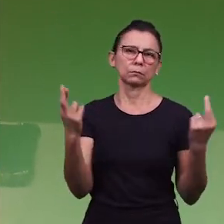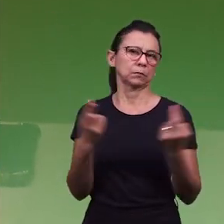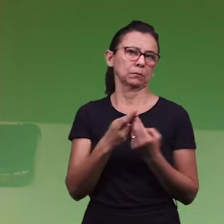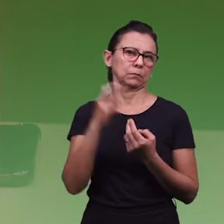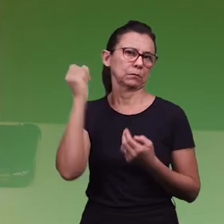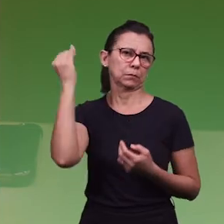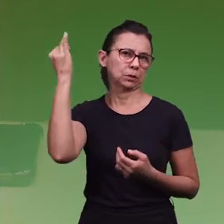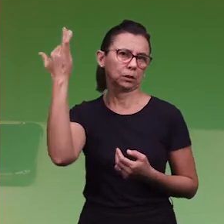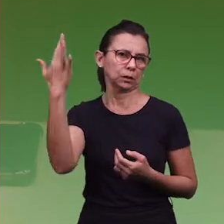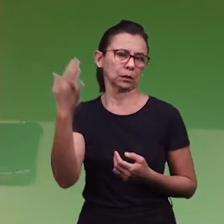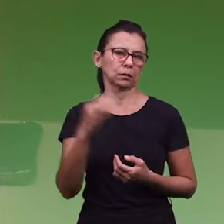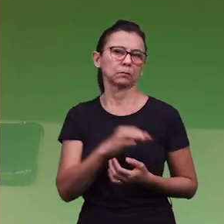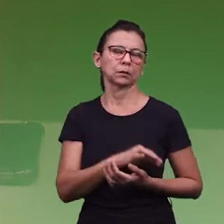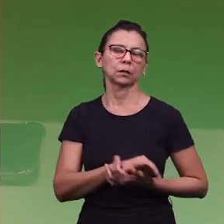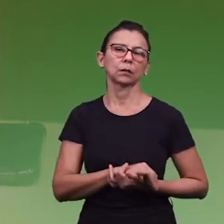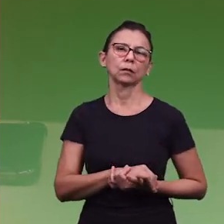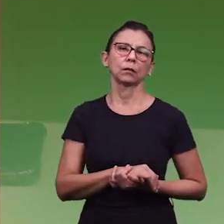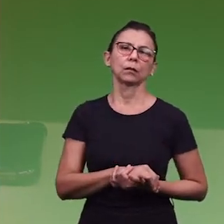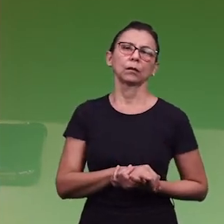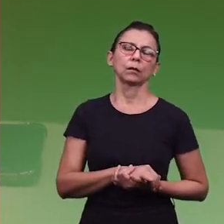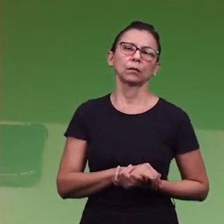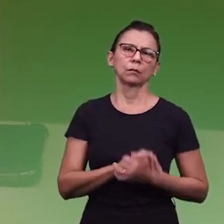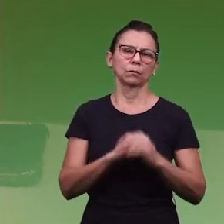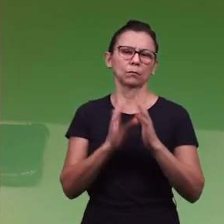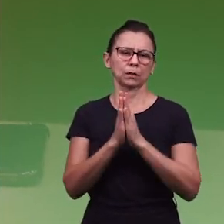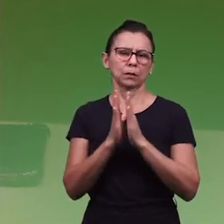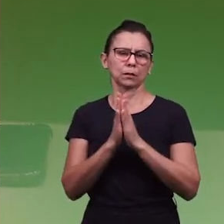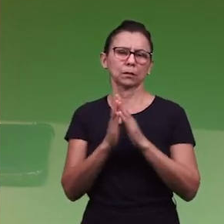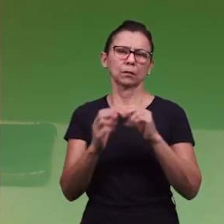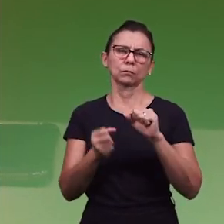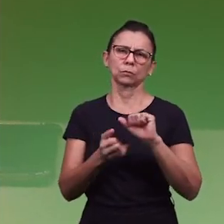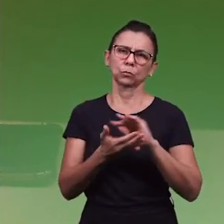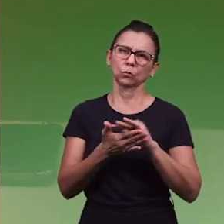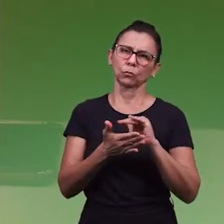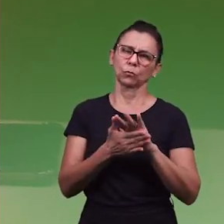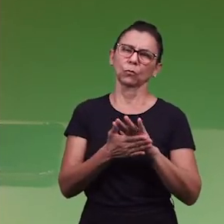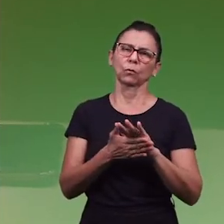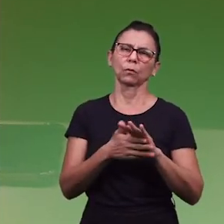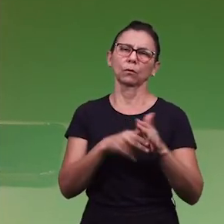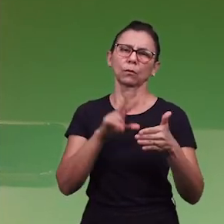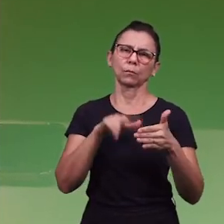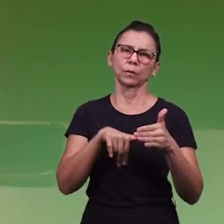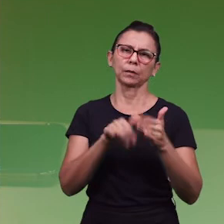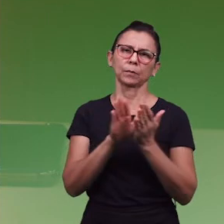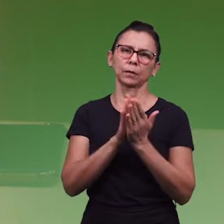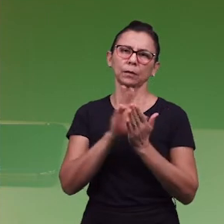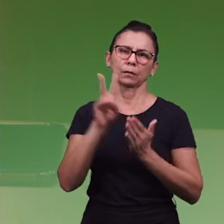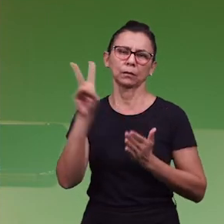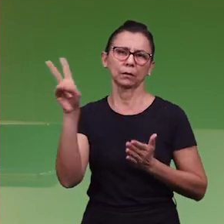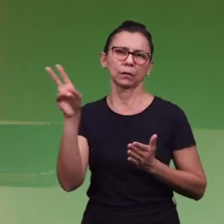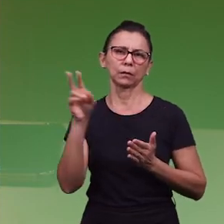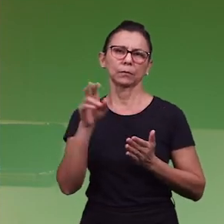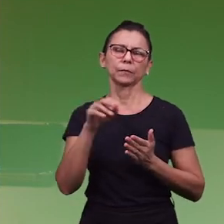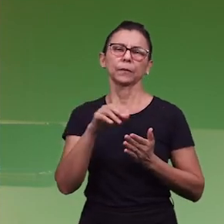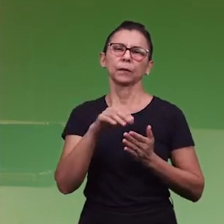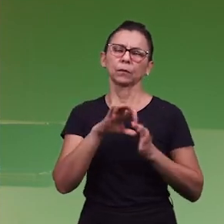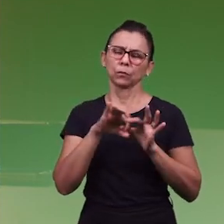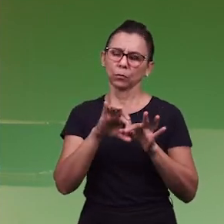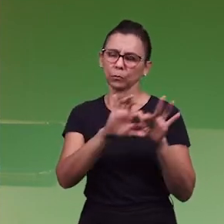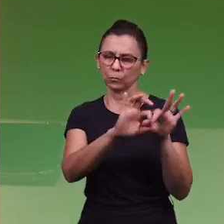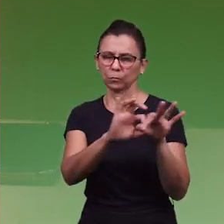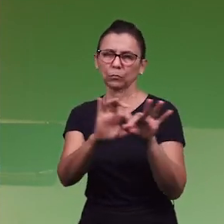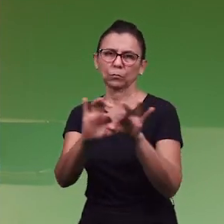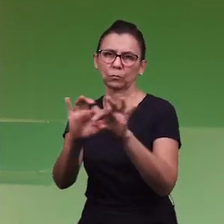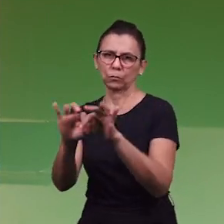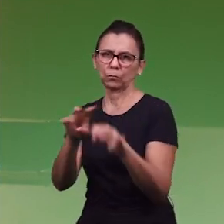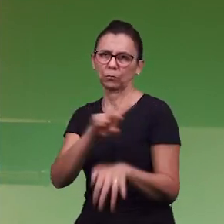nas madrugadas, né? Temos ali oração, temos ali louvor, temos ali a palavra, então temos ali a comunhão uns com os